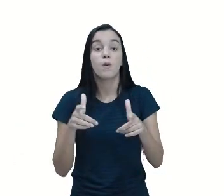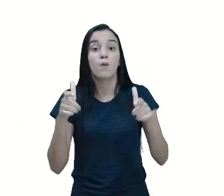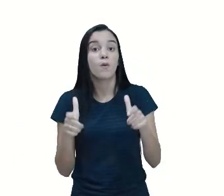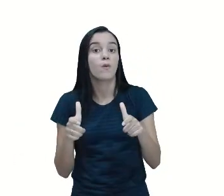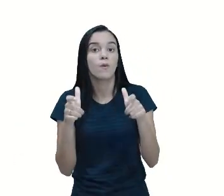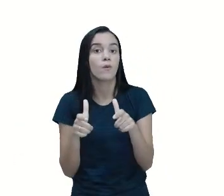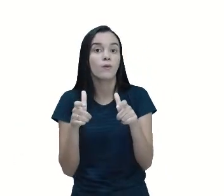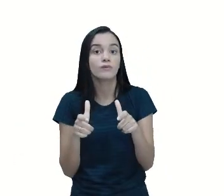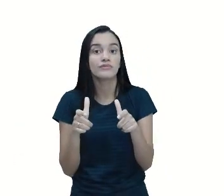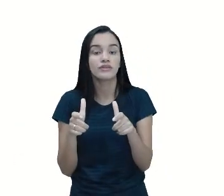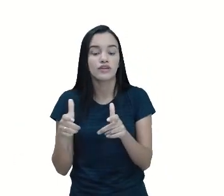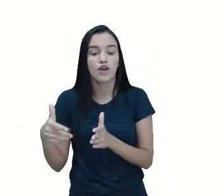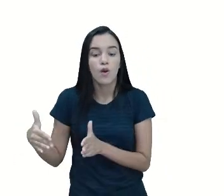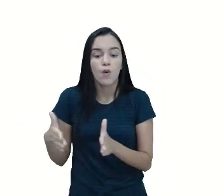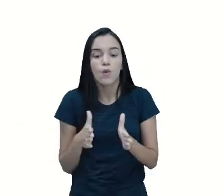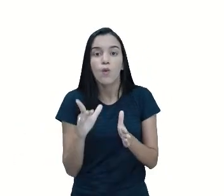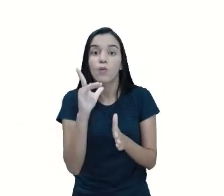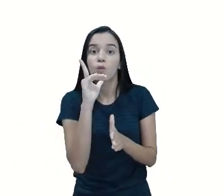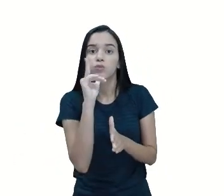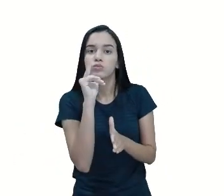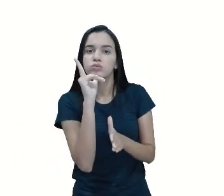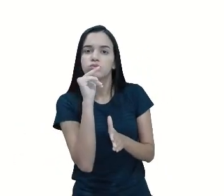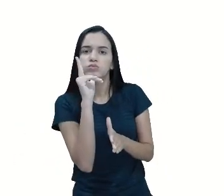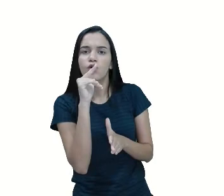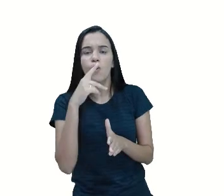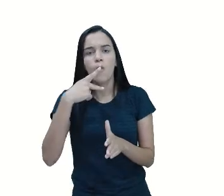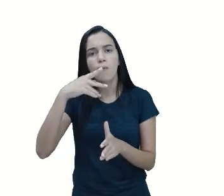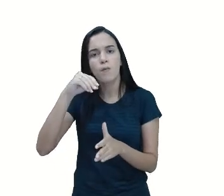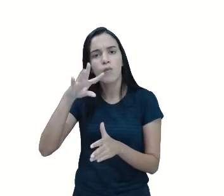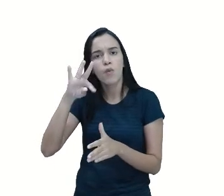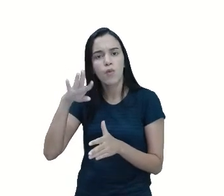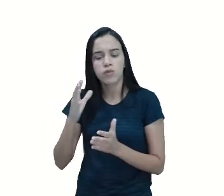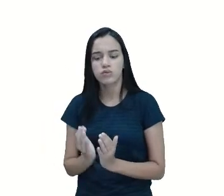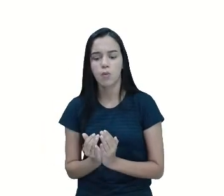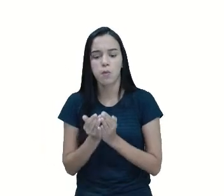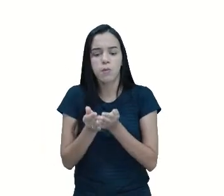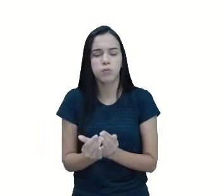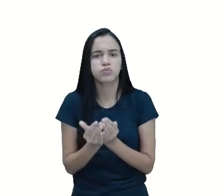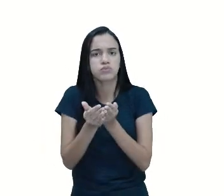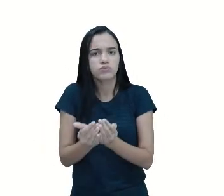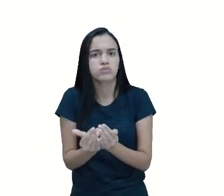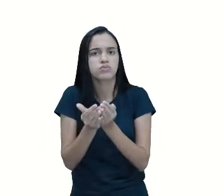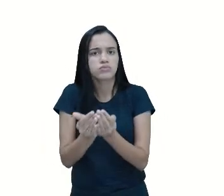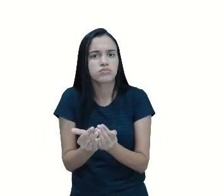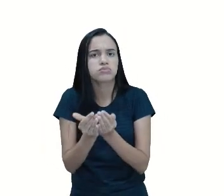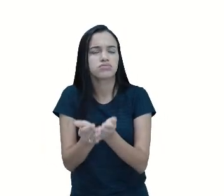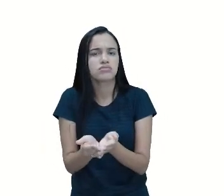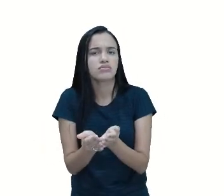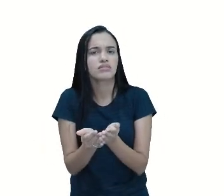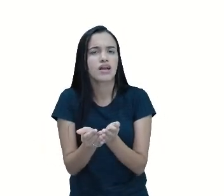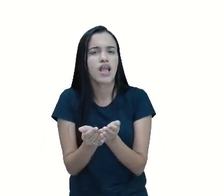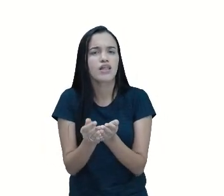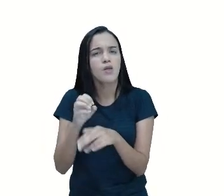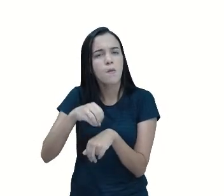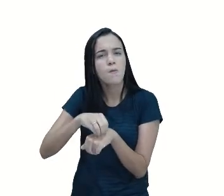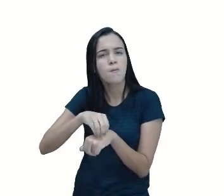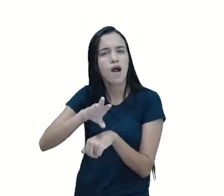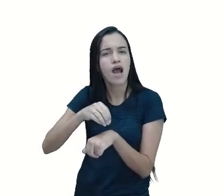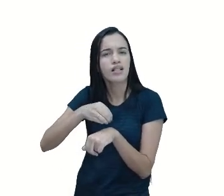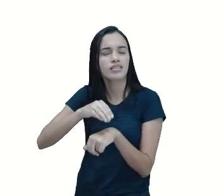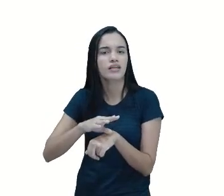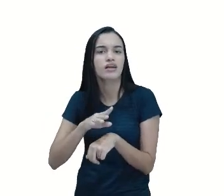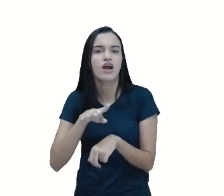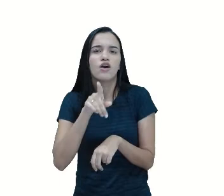navios carregam materiais e descarregam também. E aí? Eu já dei uma dica ali.